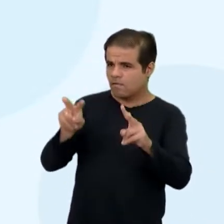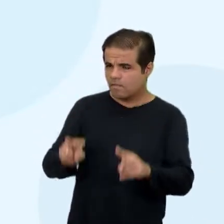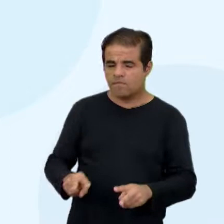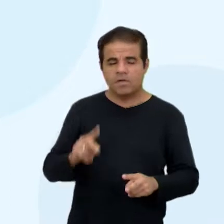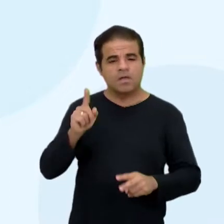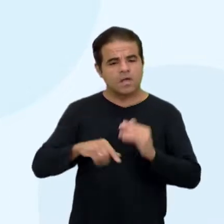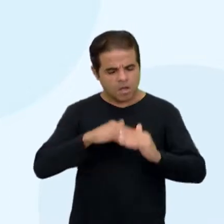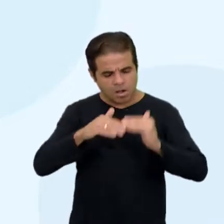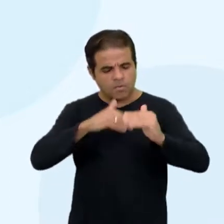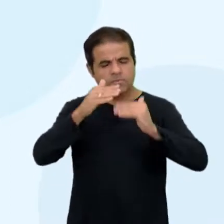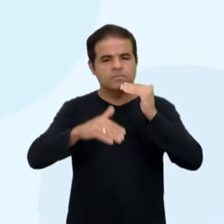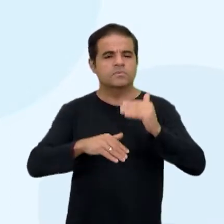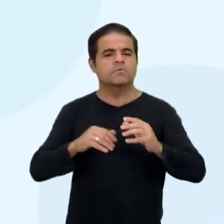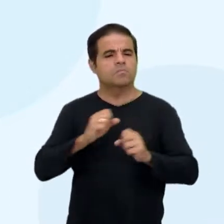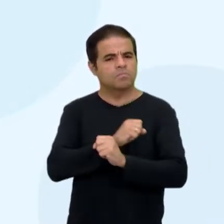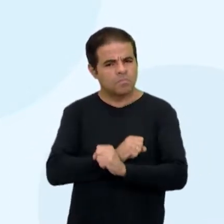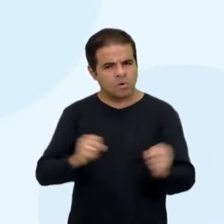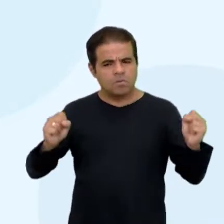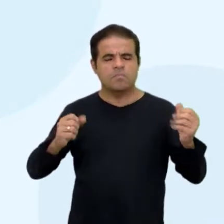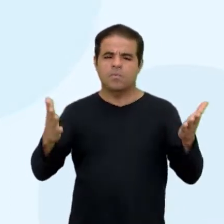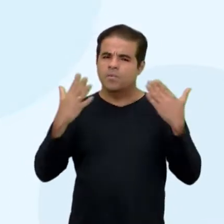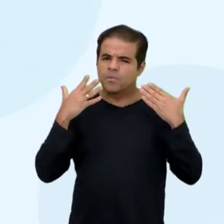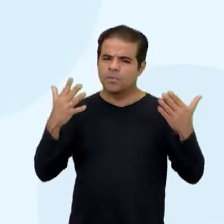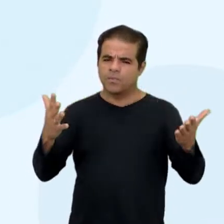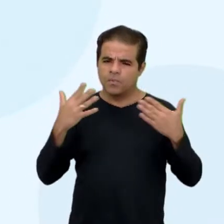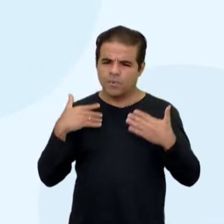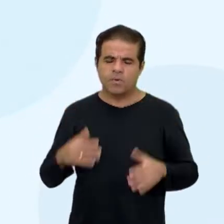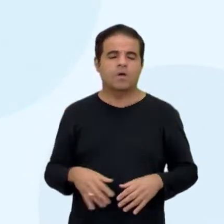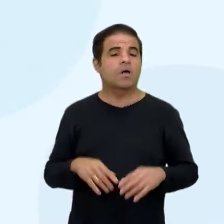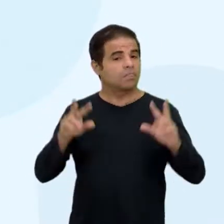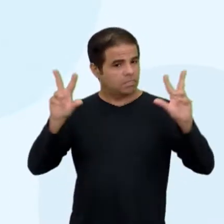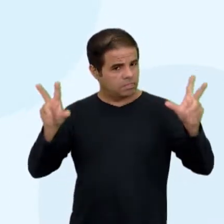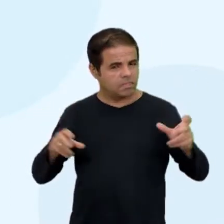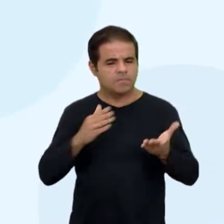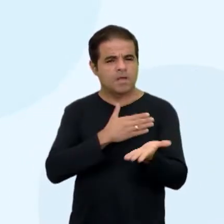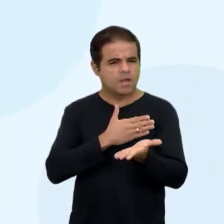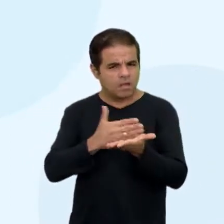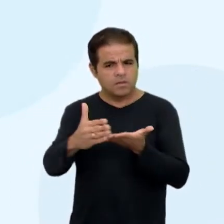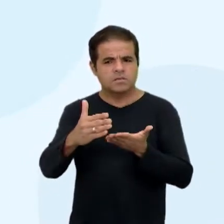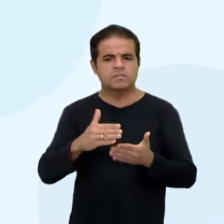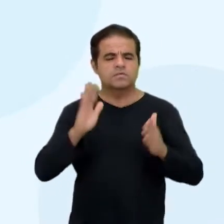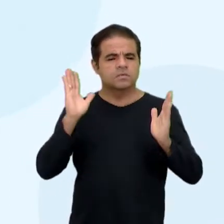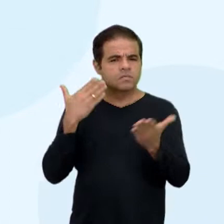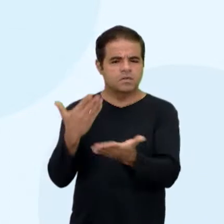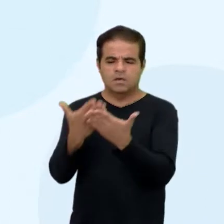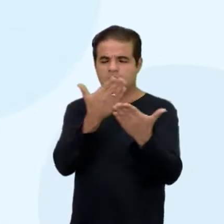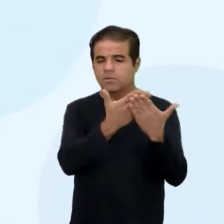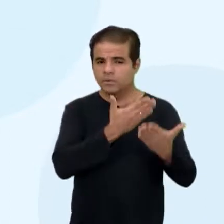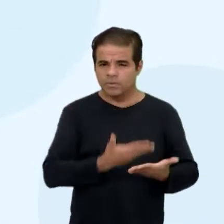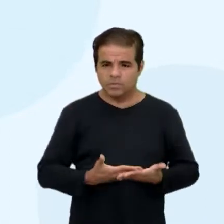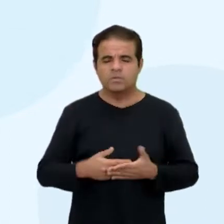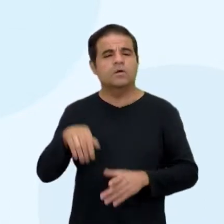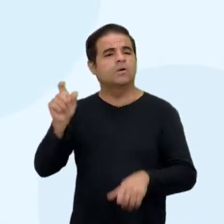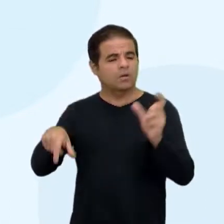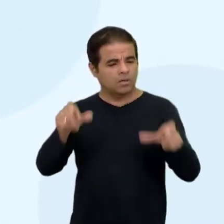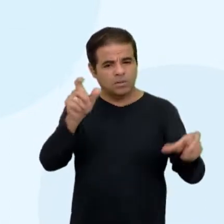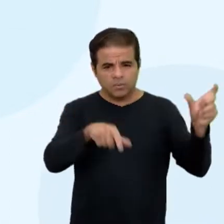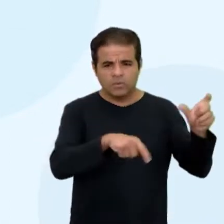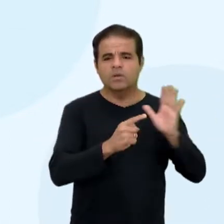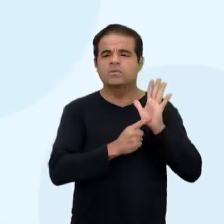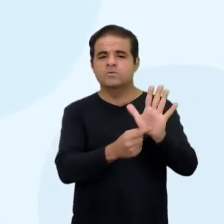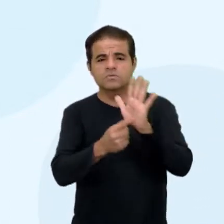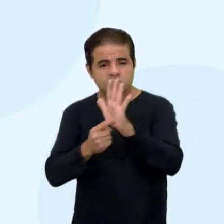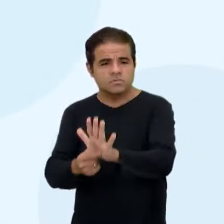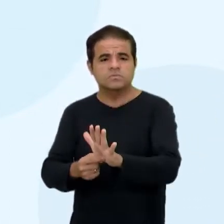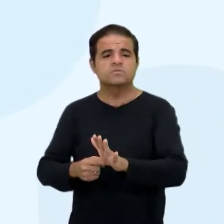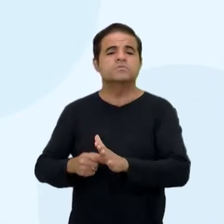o desenvolvimento de uma bomba de calor, foi tema de uma iniciação aí de estudos de estudantes, né? Que apresentaram,